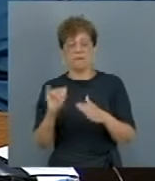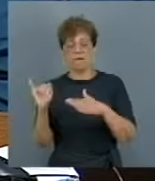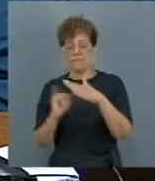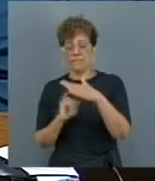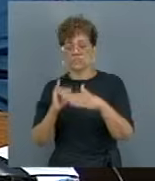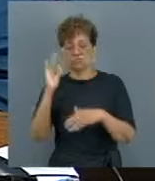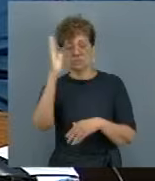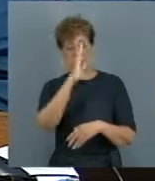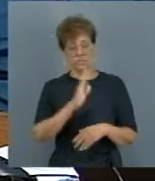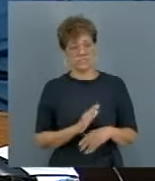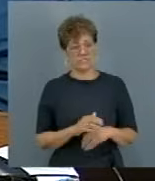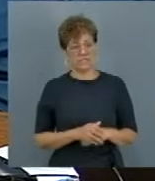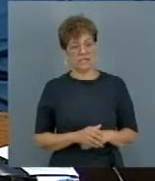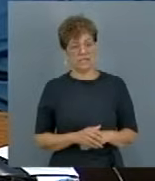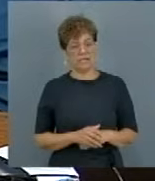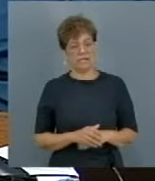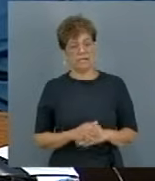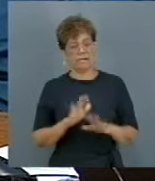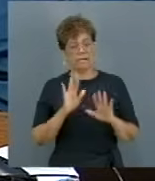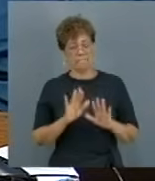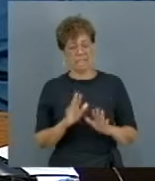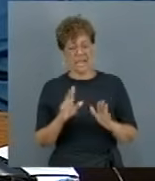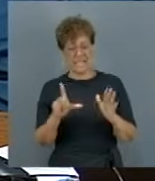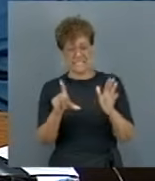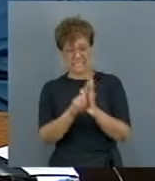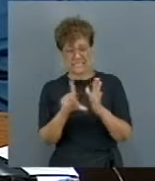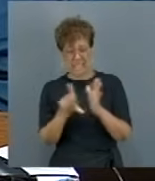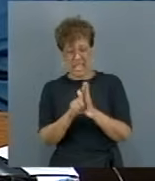vendo a lei ser relativizada.